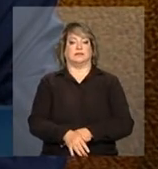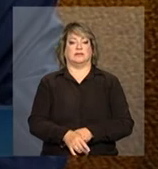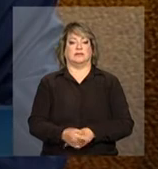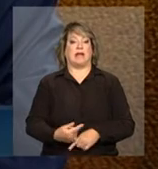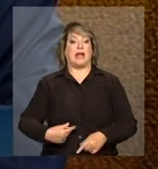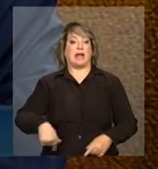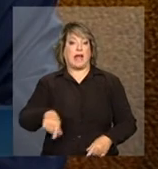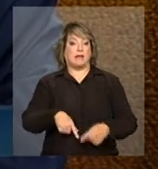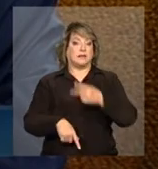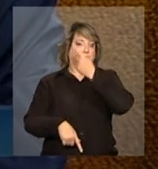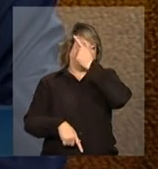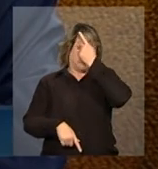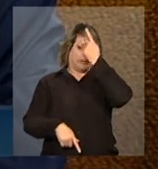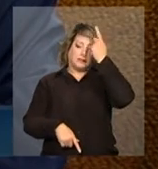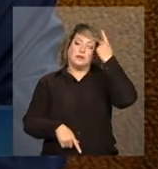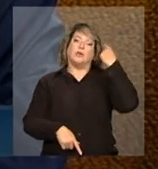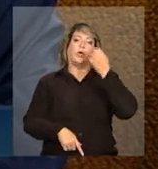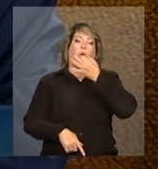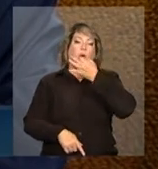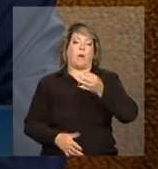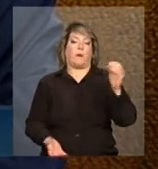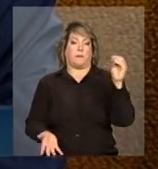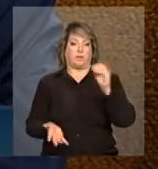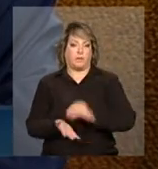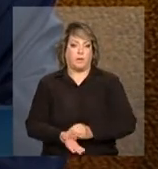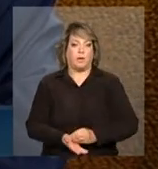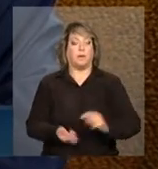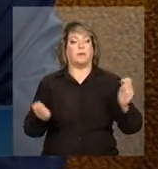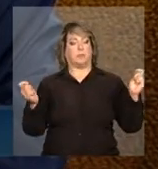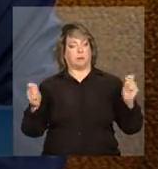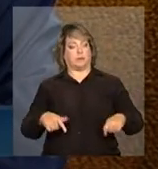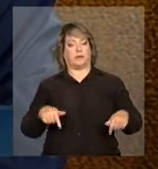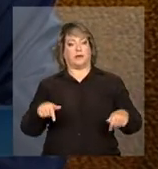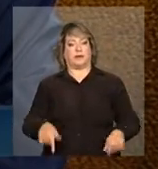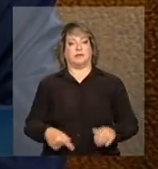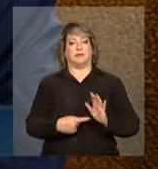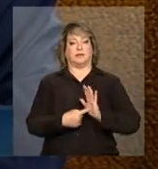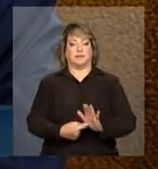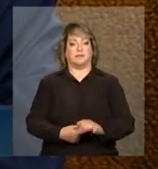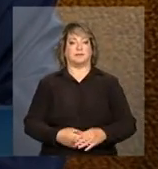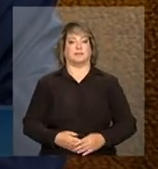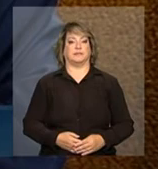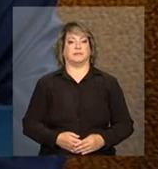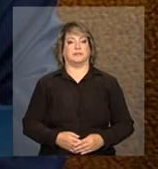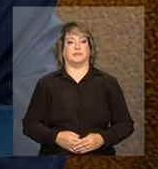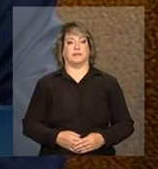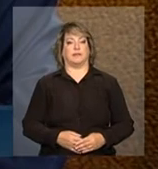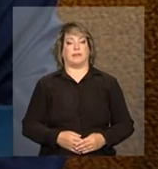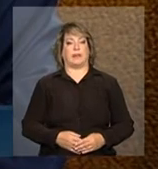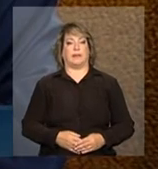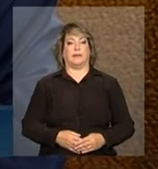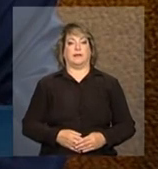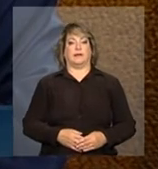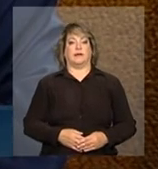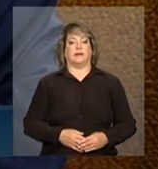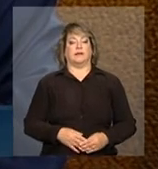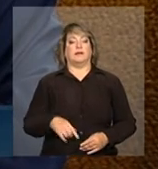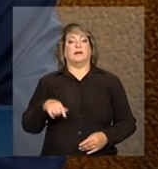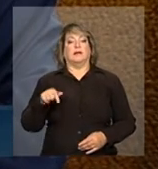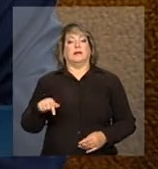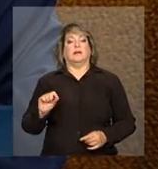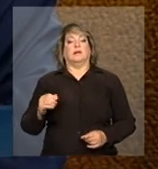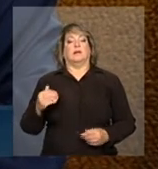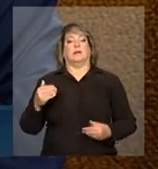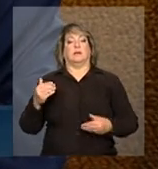essas propostas, essas priorizações sejam aqui apresentadas, né, e naquele processo em que